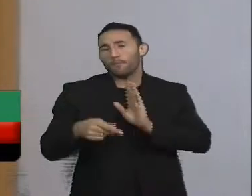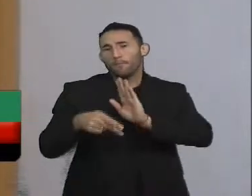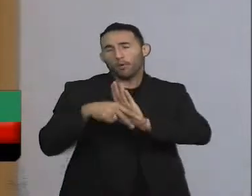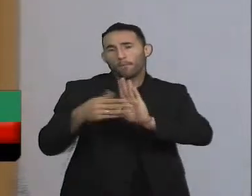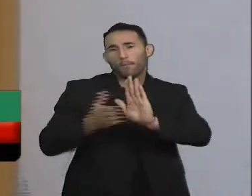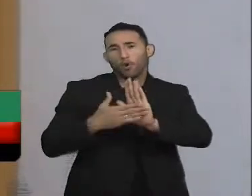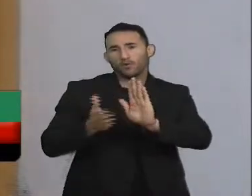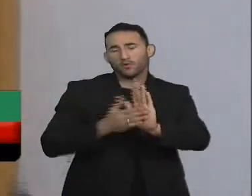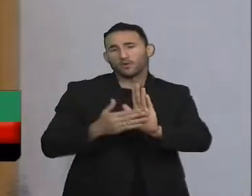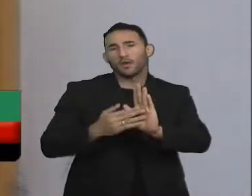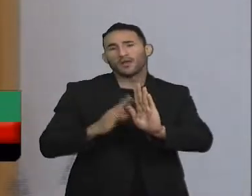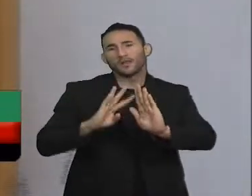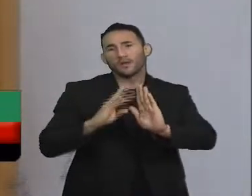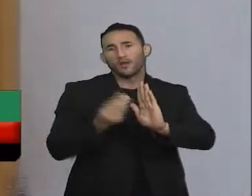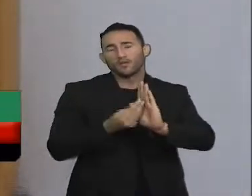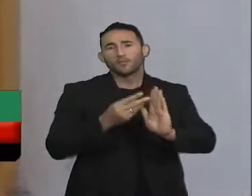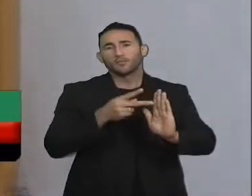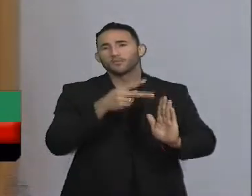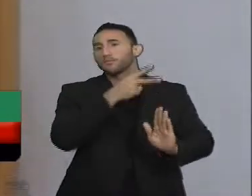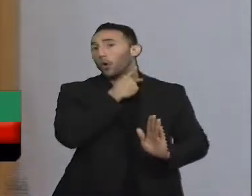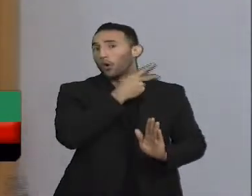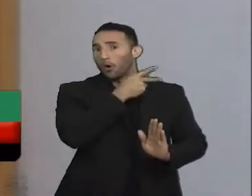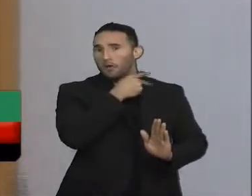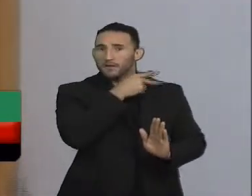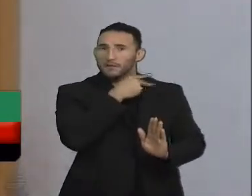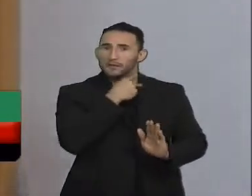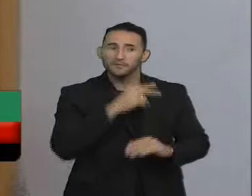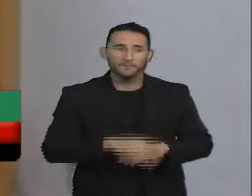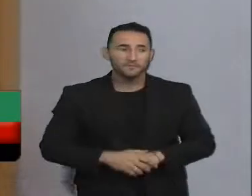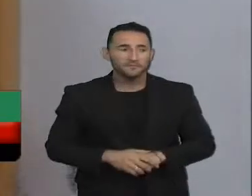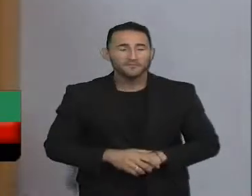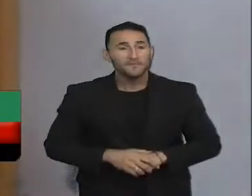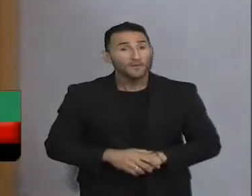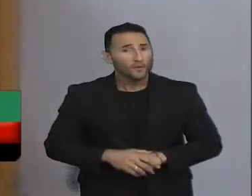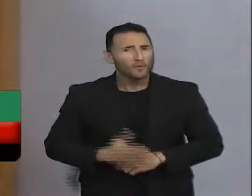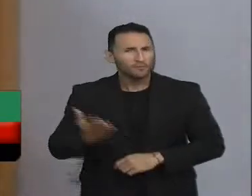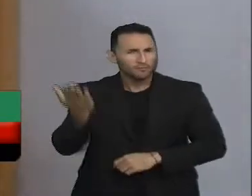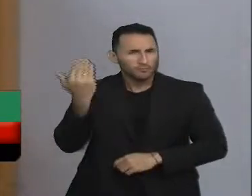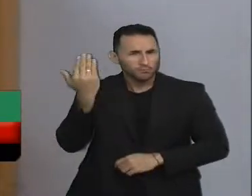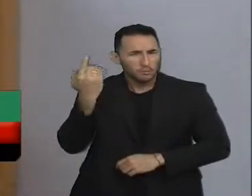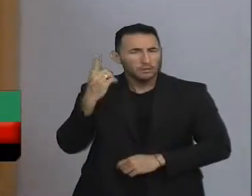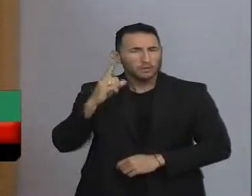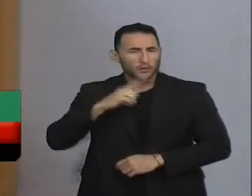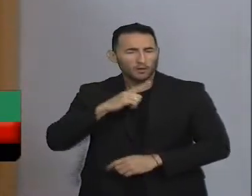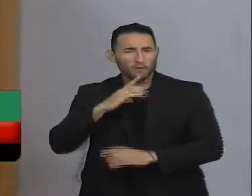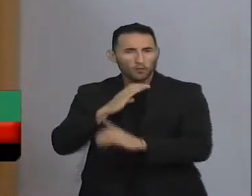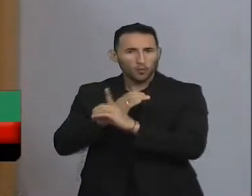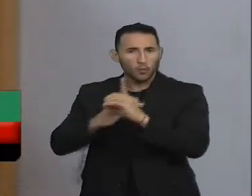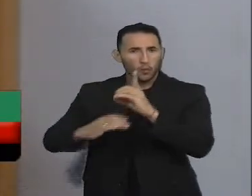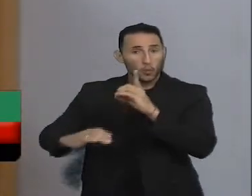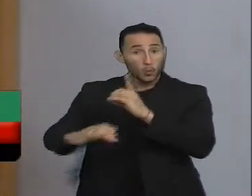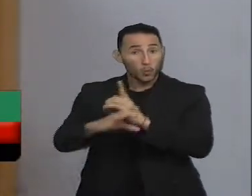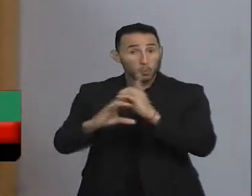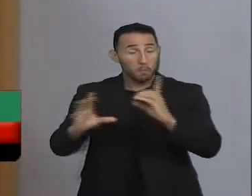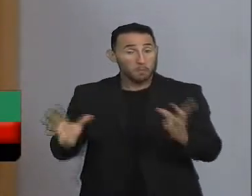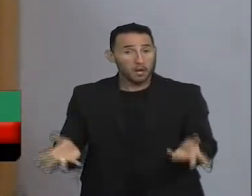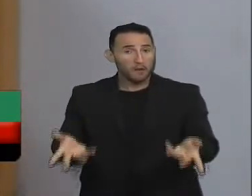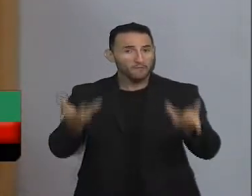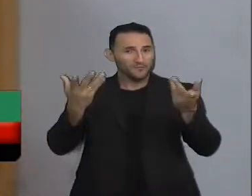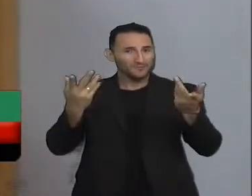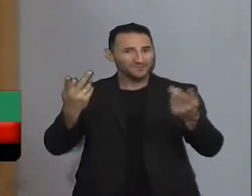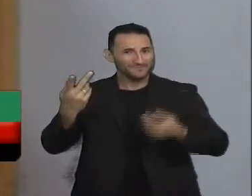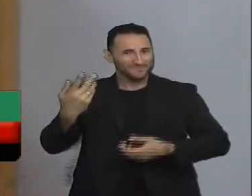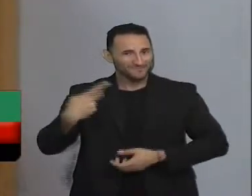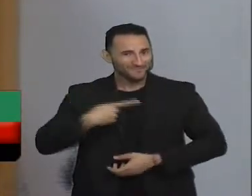da Igreja Presbiteriana. E no dia, senhor presidente, teve um culto tão maravilhoso, pastor Cristiano Selegato.